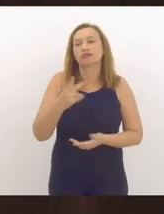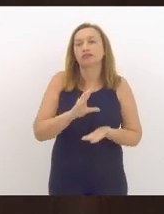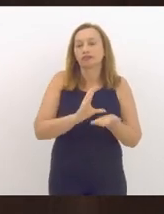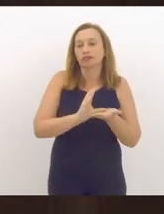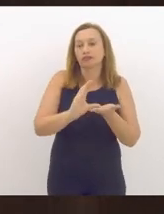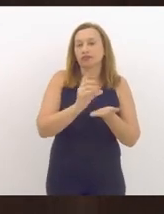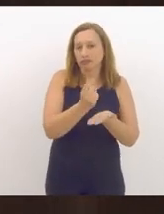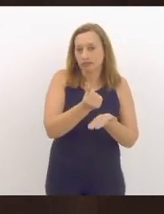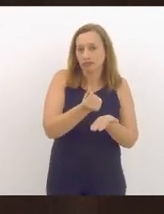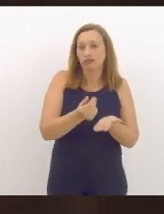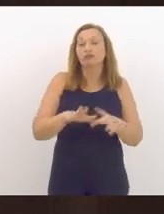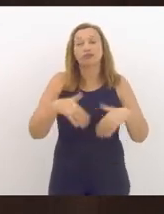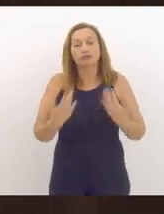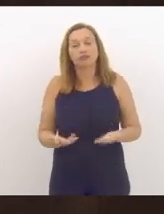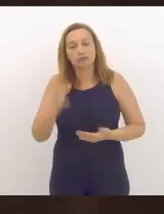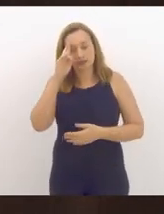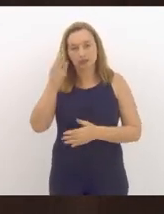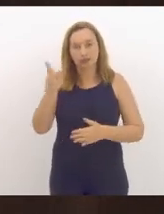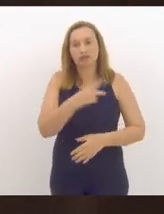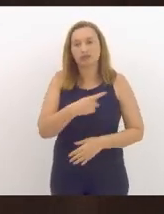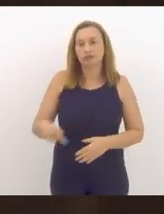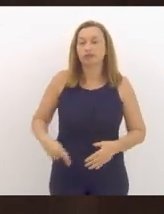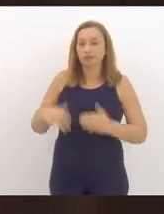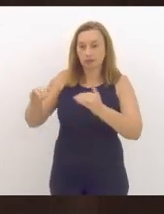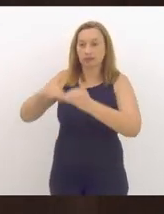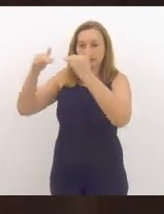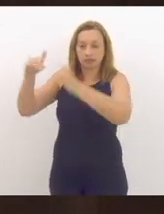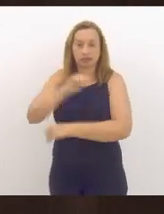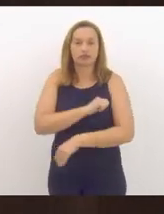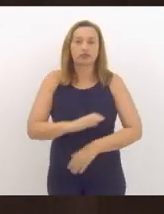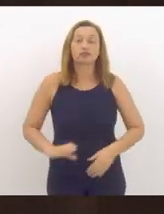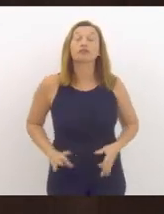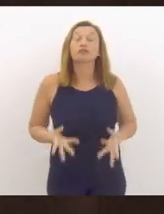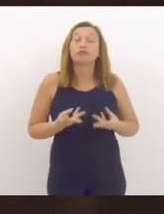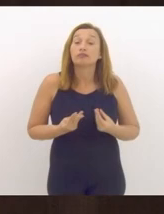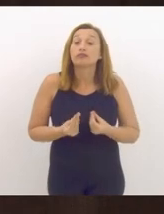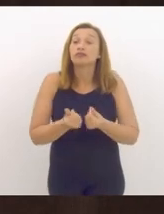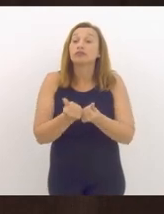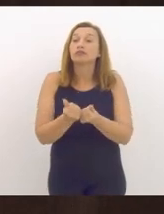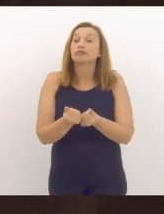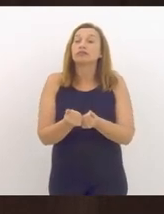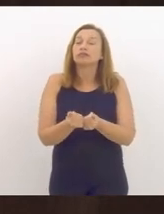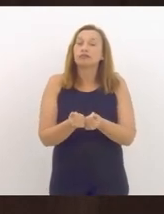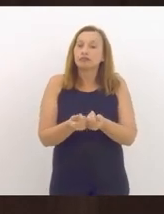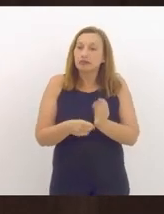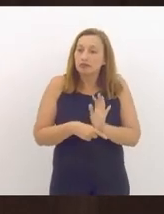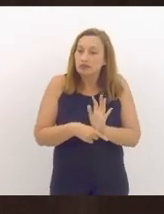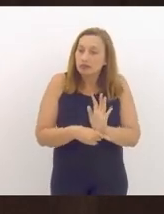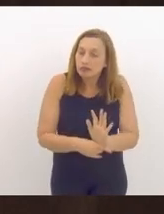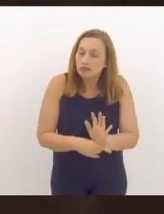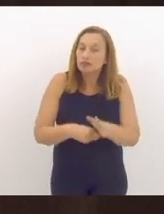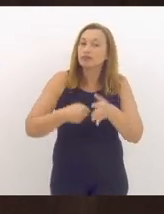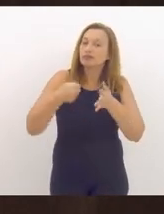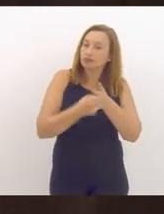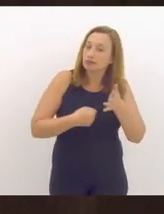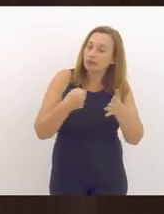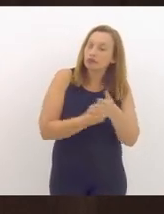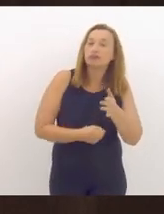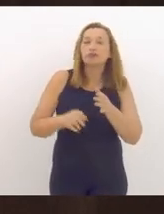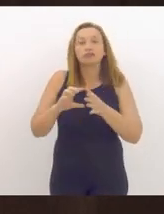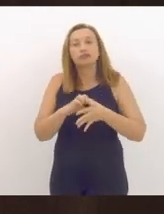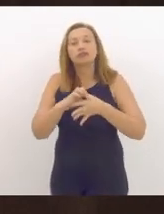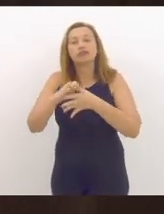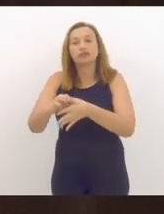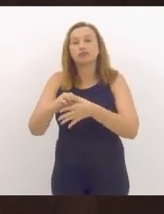Vossa Excelência, deputado André Siciliano, teve a sensibilidade e correspondeu à luta de lideranças